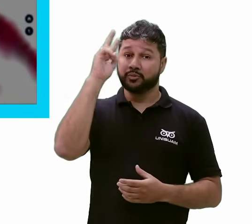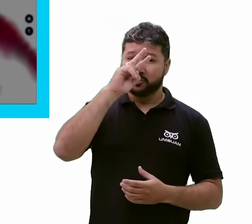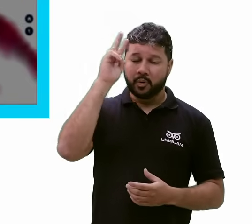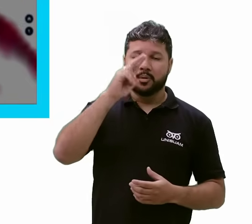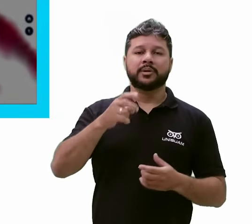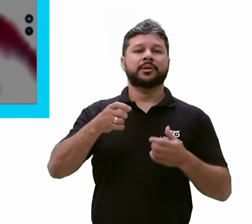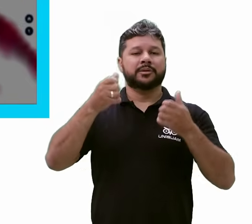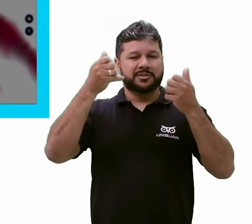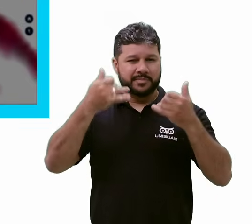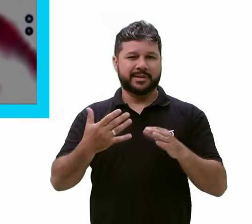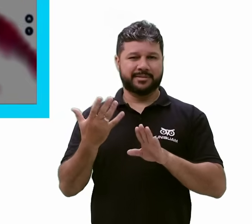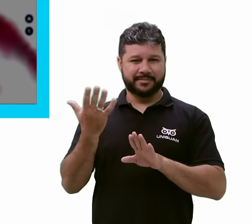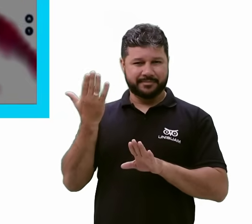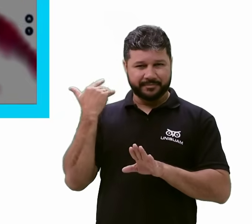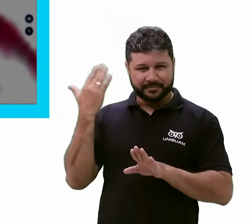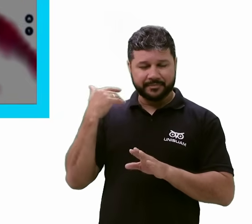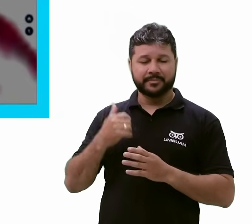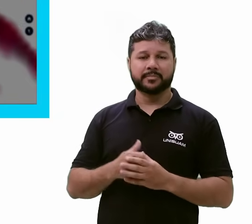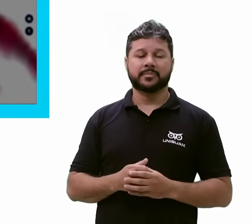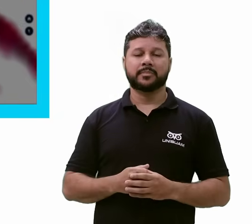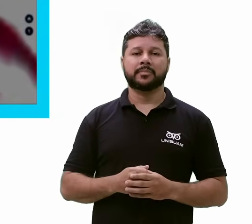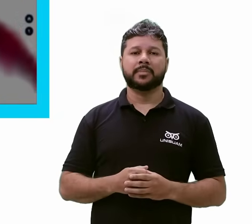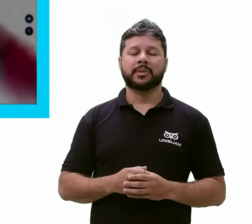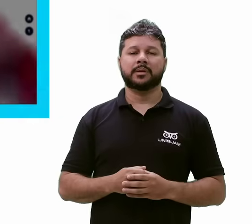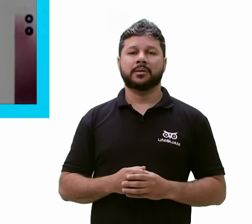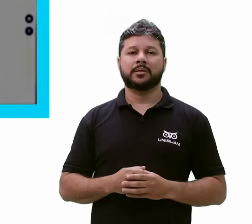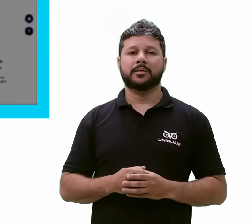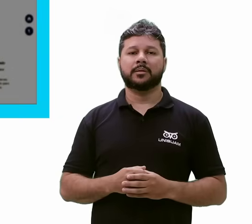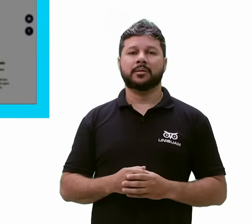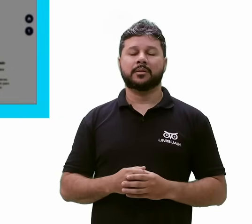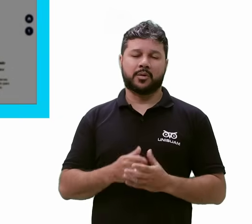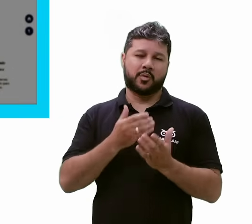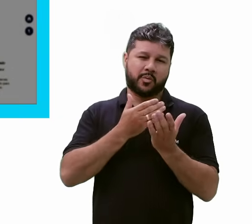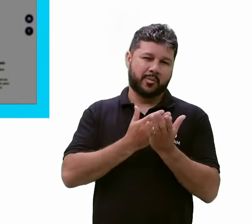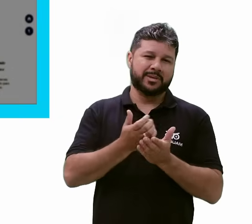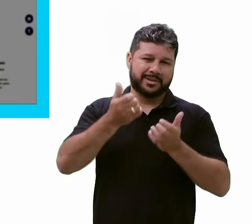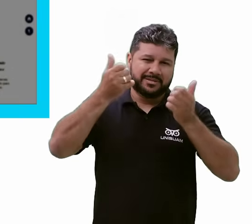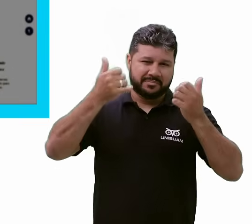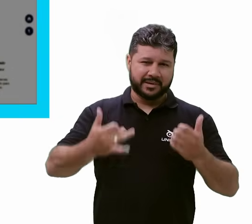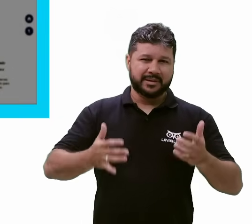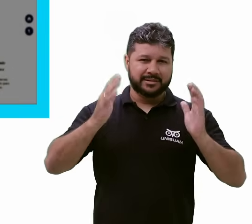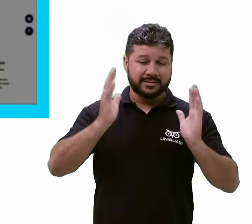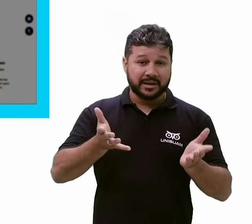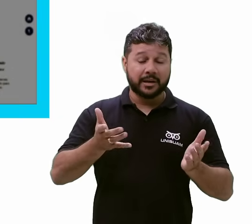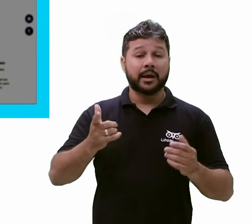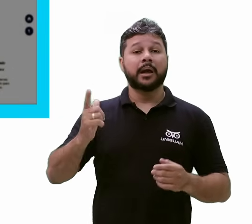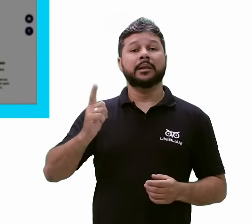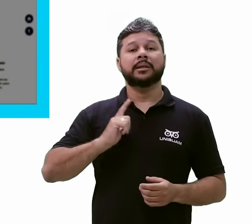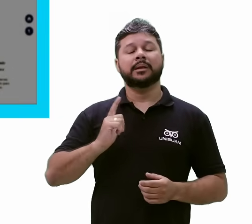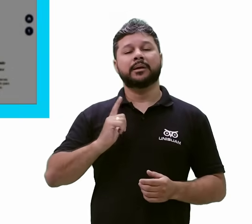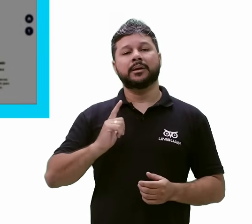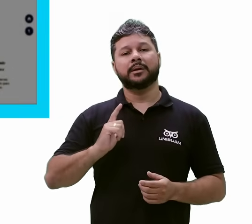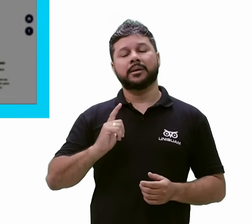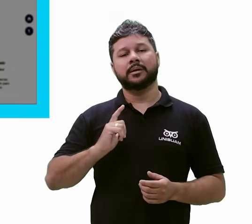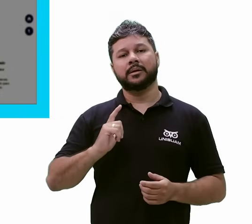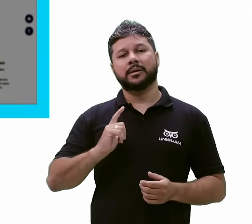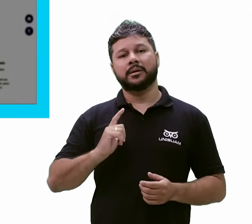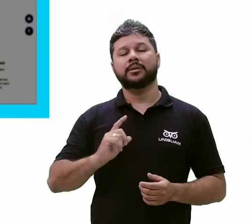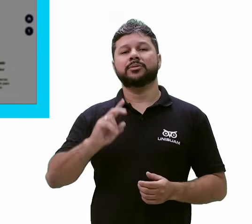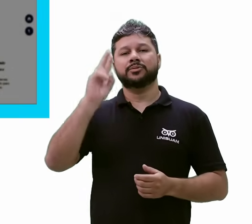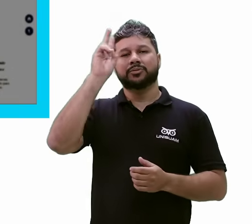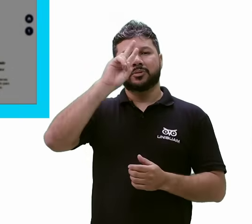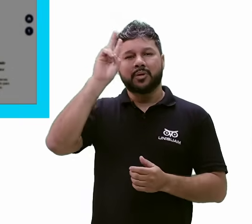Historicamente, né, como eu dizia para vocês, como eu comecei a falar lá, né, a gente tem aí, né,